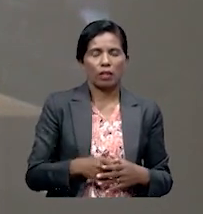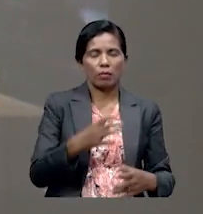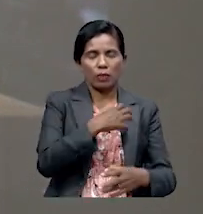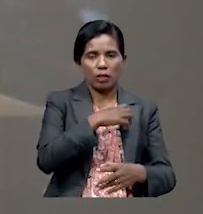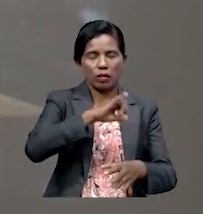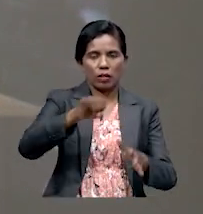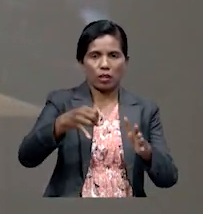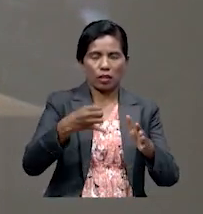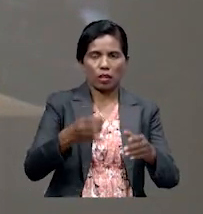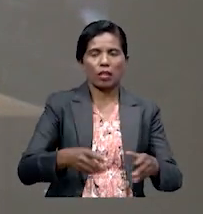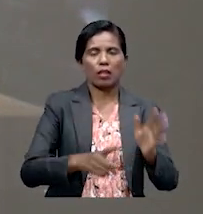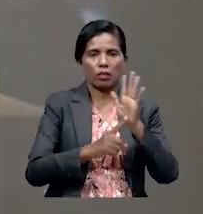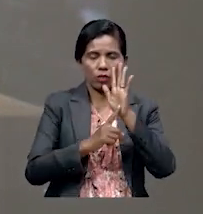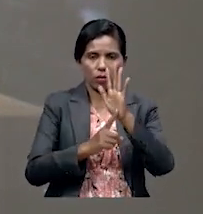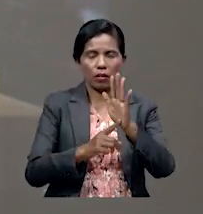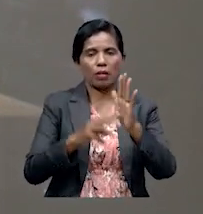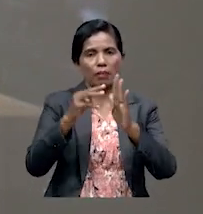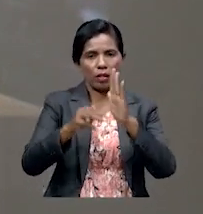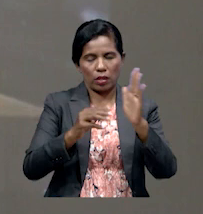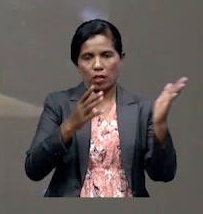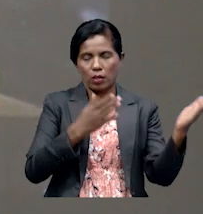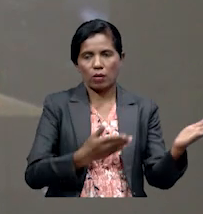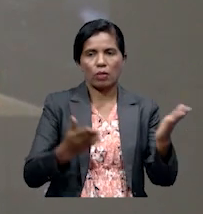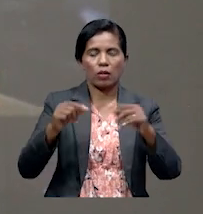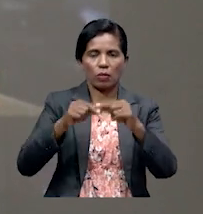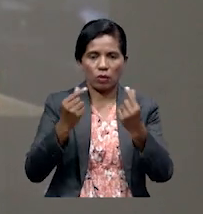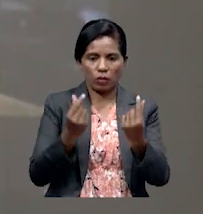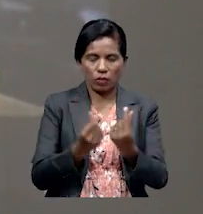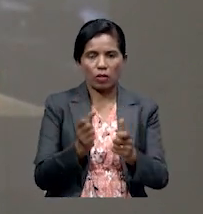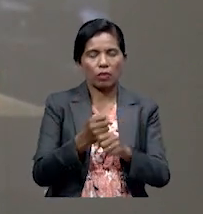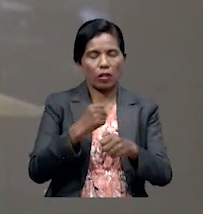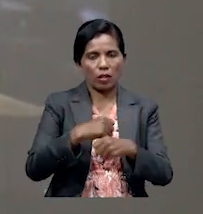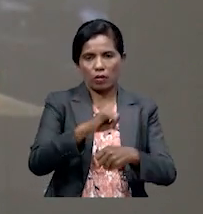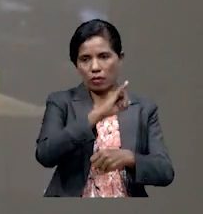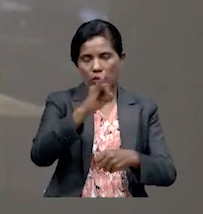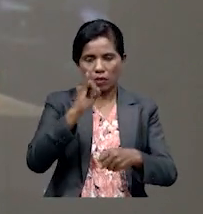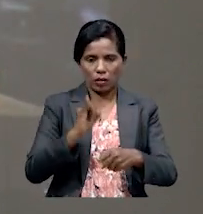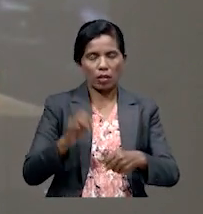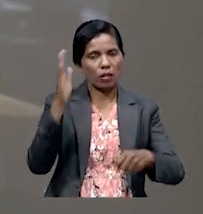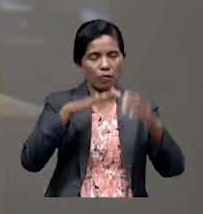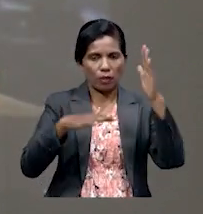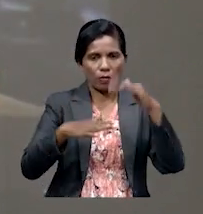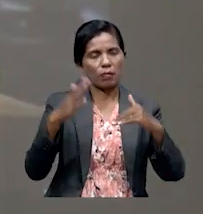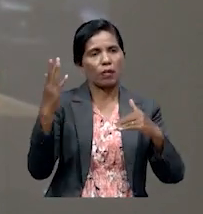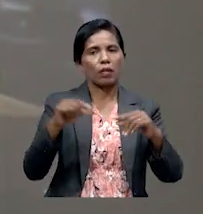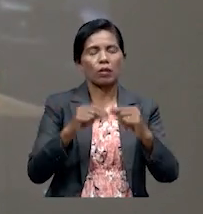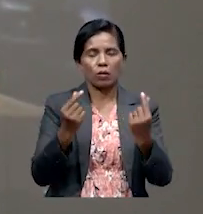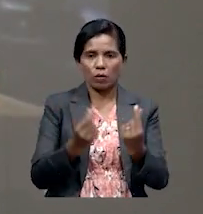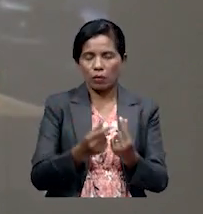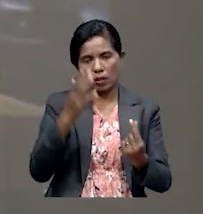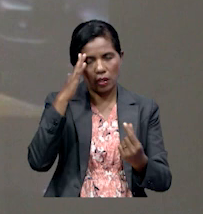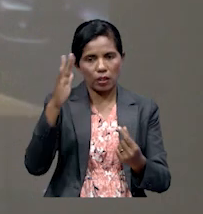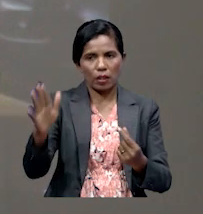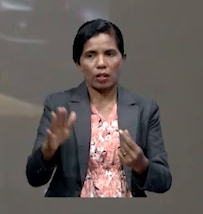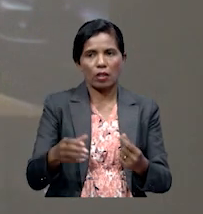ia media kata nia orienta ona equipa ida atu halo investigação ba acontecimento ne i grupo desconhecido ne